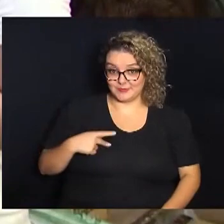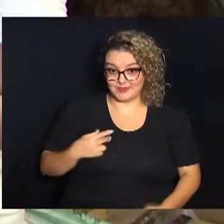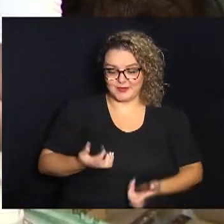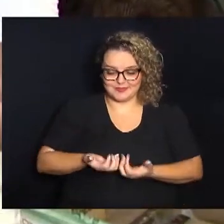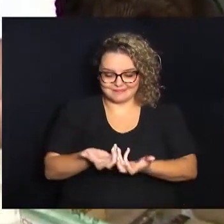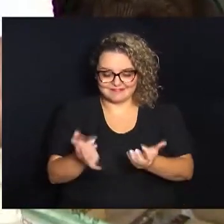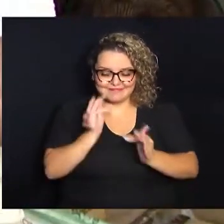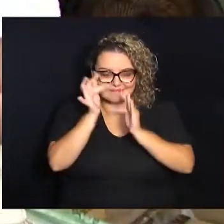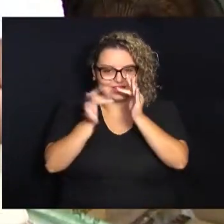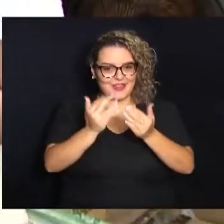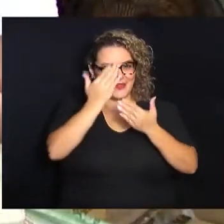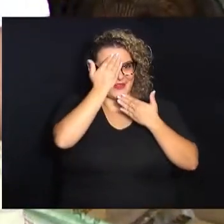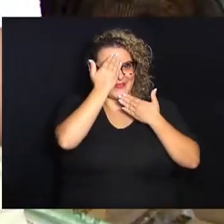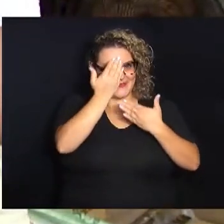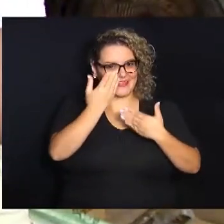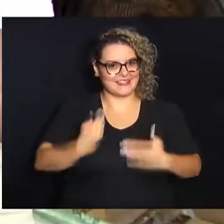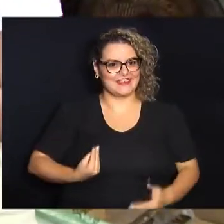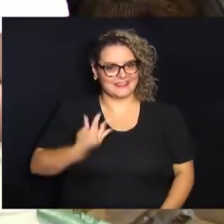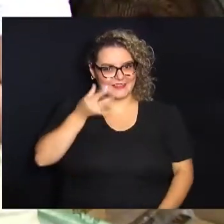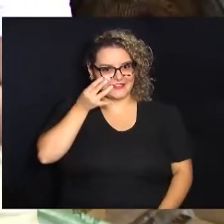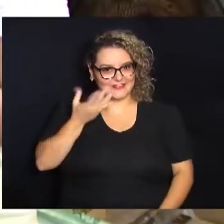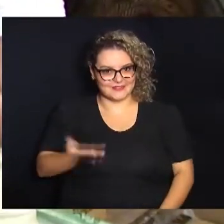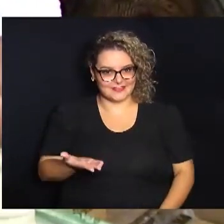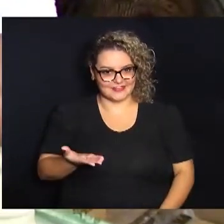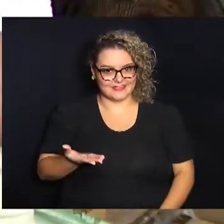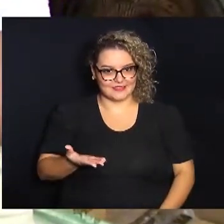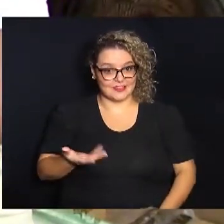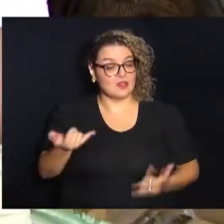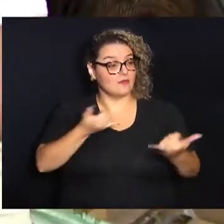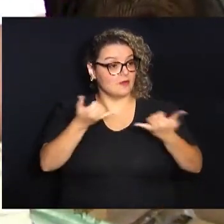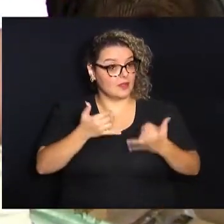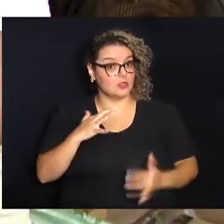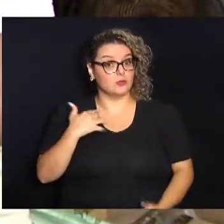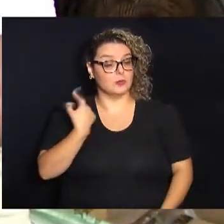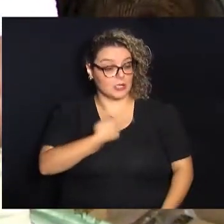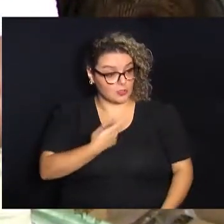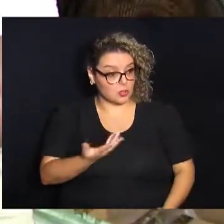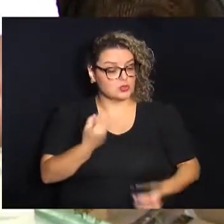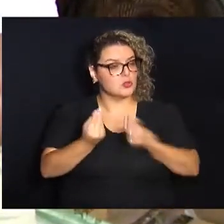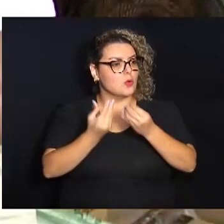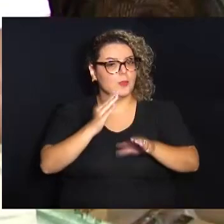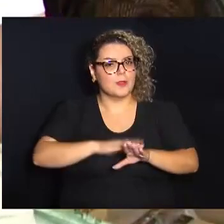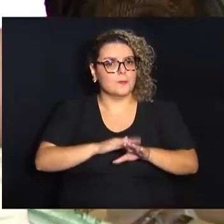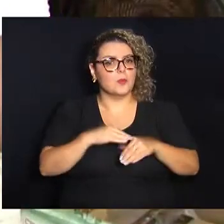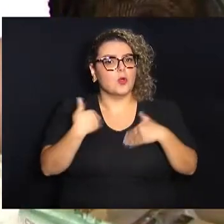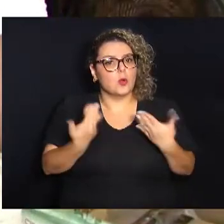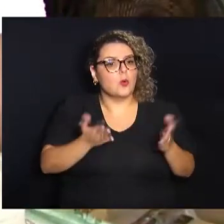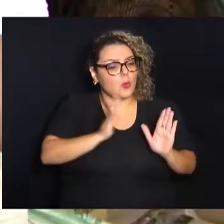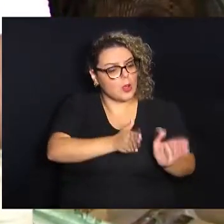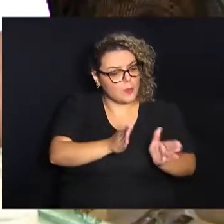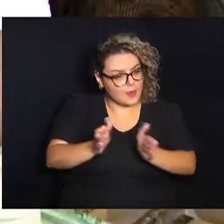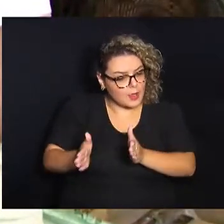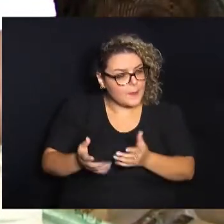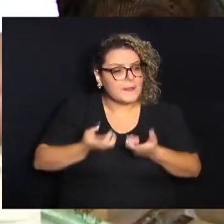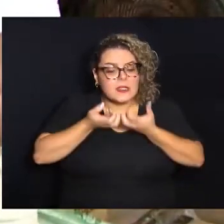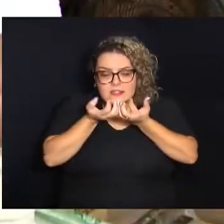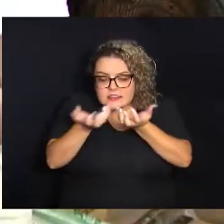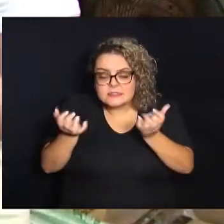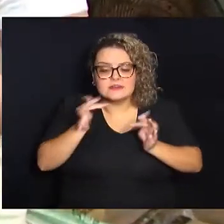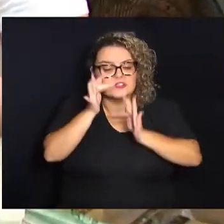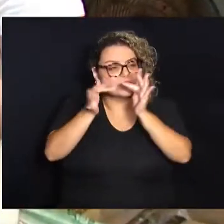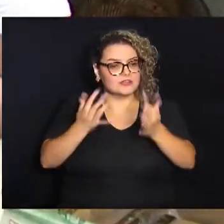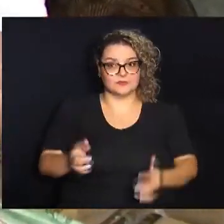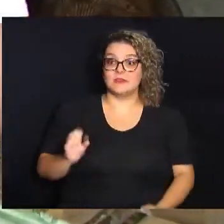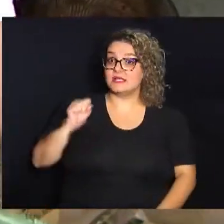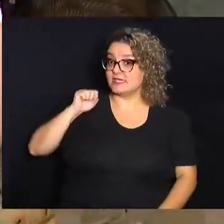obrigada pela sua presença aqui, Érica. E você vai contar tudo pra gente, como é que funciona, qual é o passo a passo para esse jardim, né? Isso